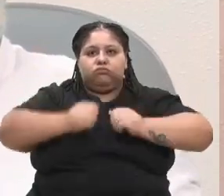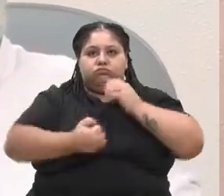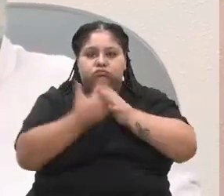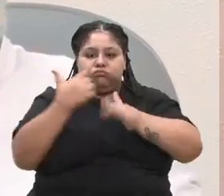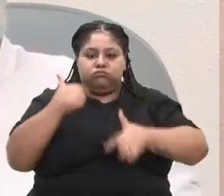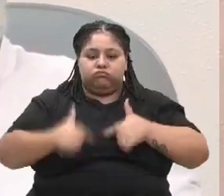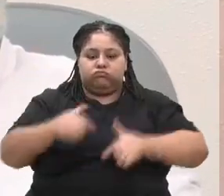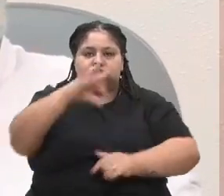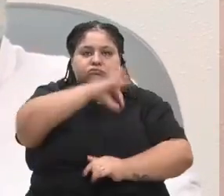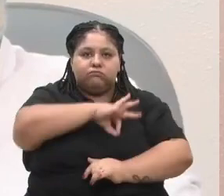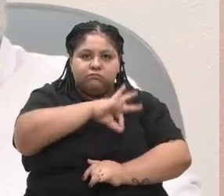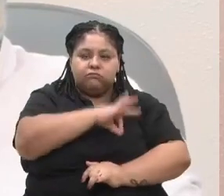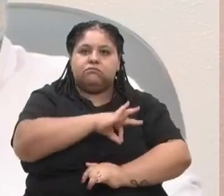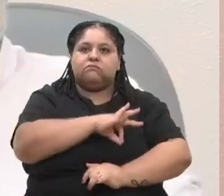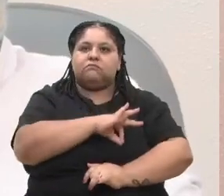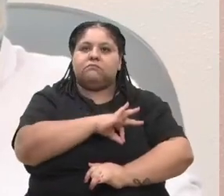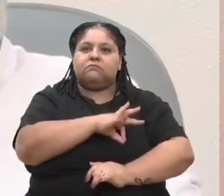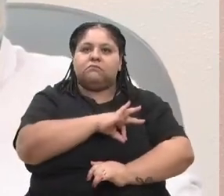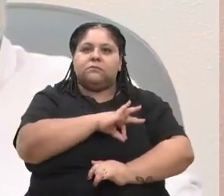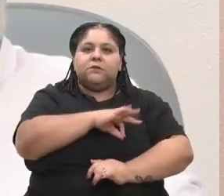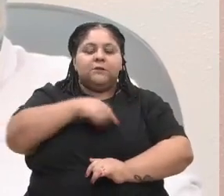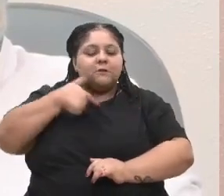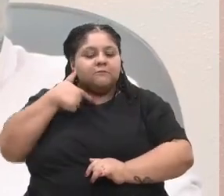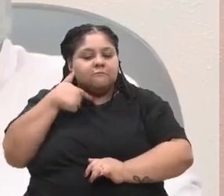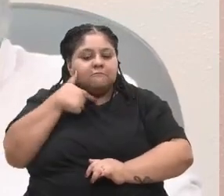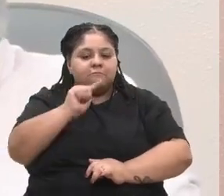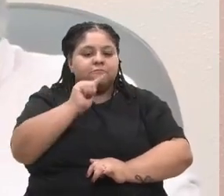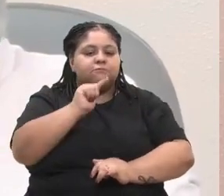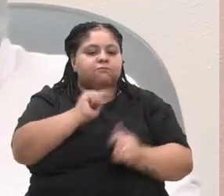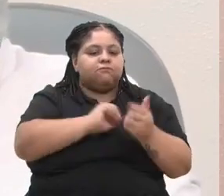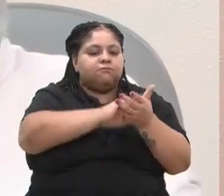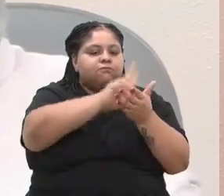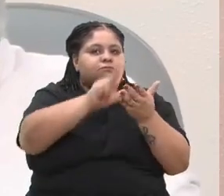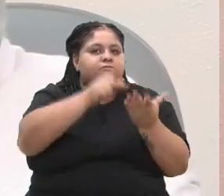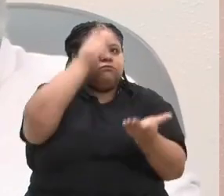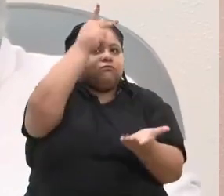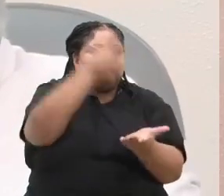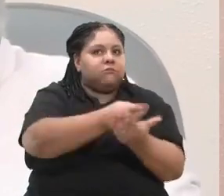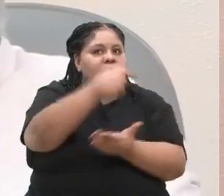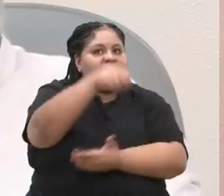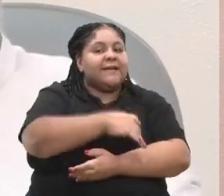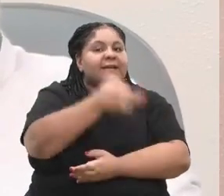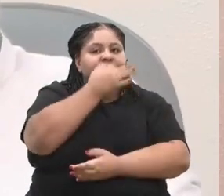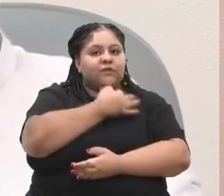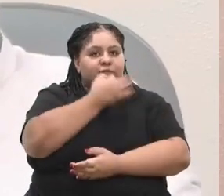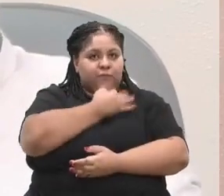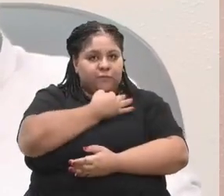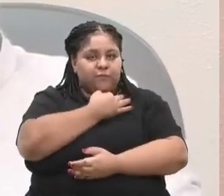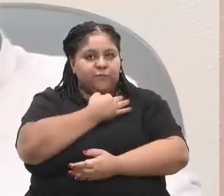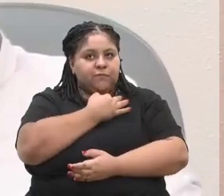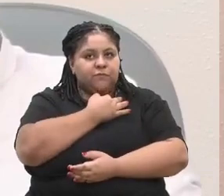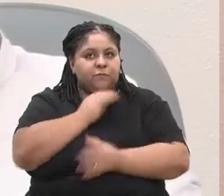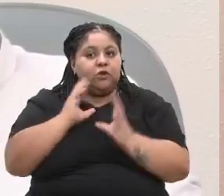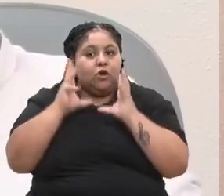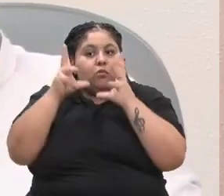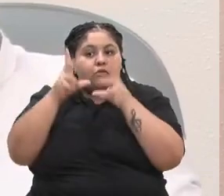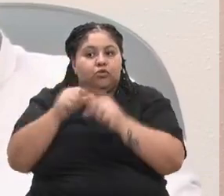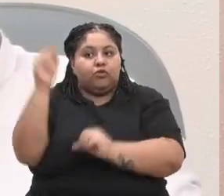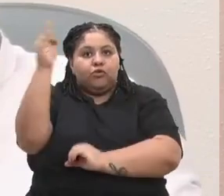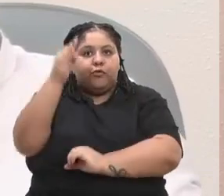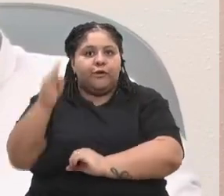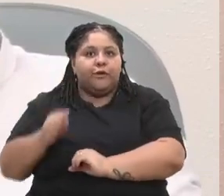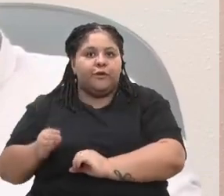renda e nas conquistas de diversas premiações que nós temos em Caxias do Sul por todo o Brasil através